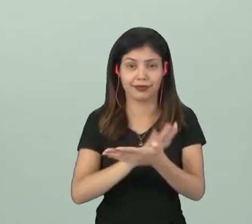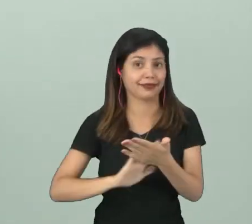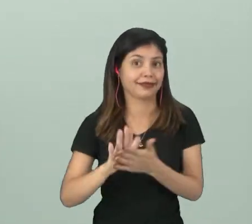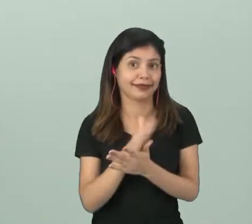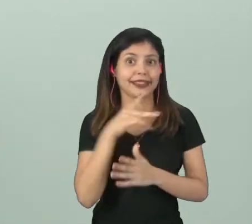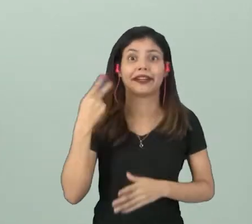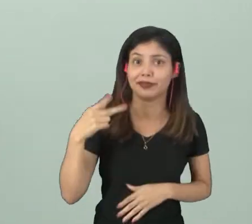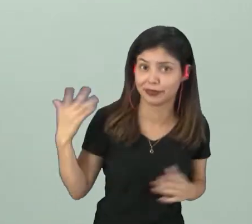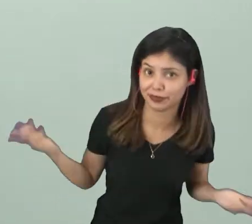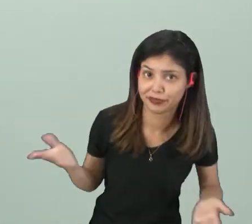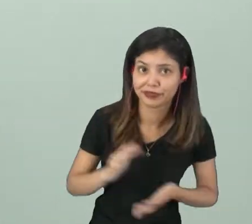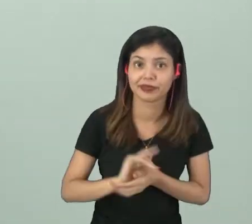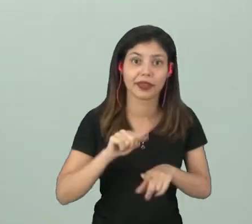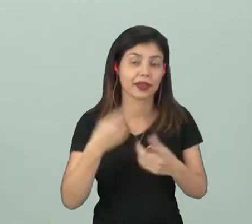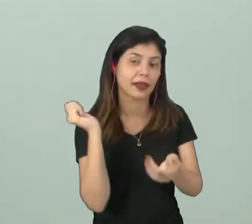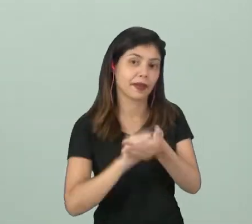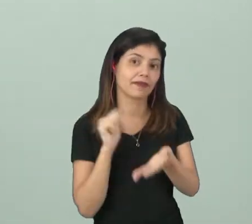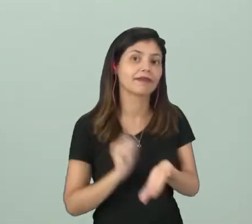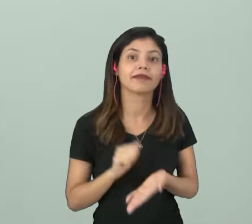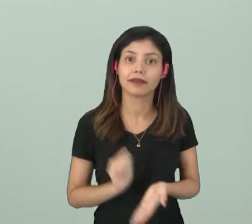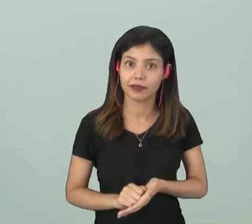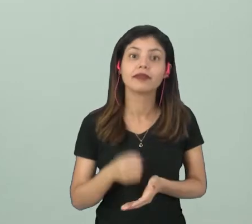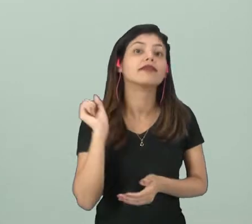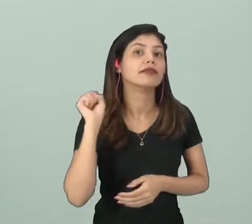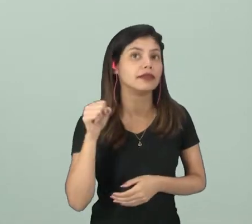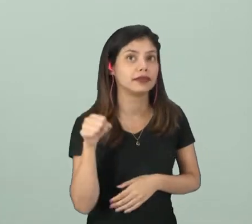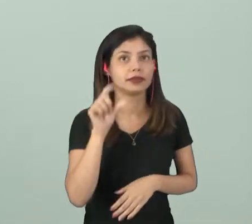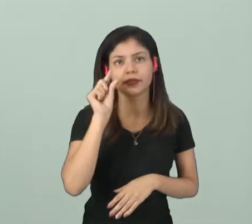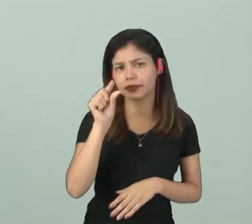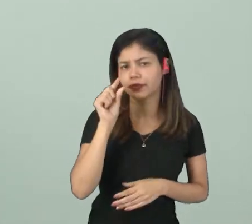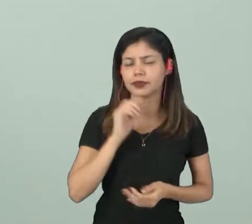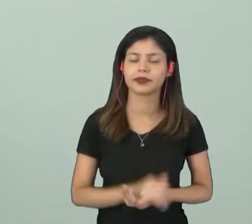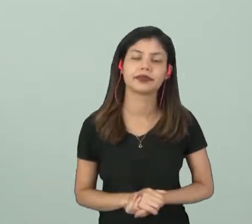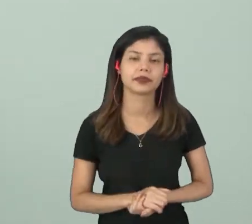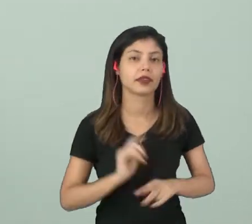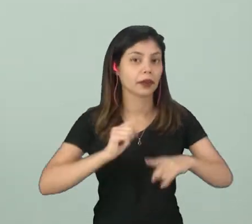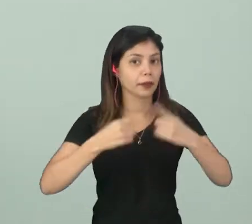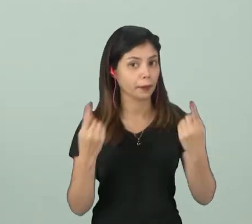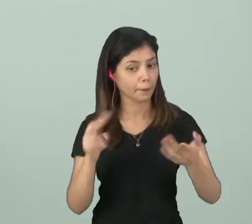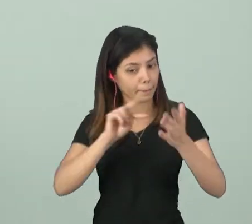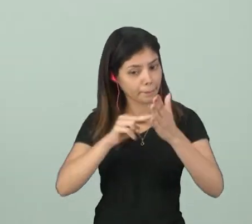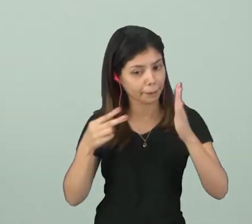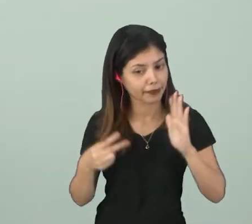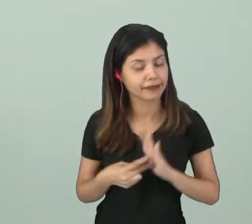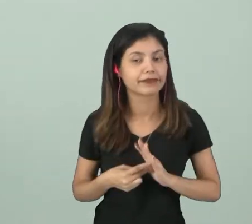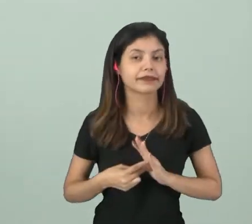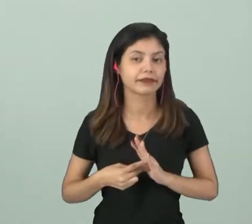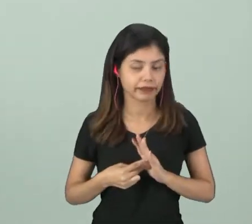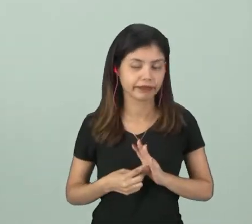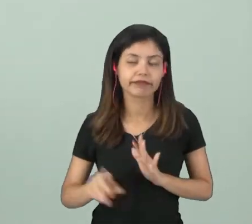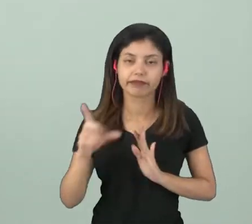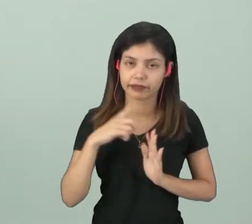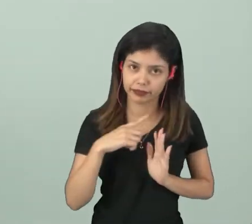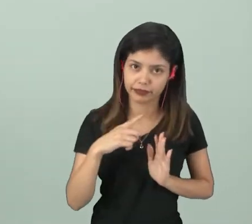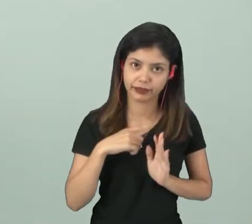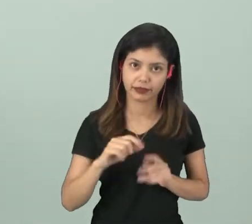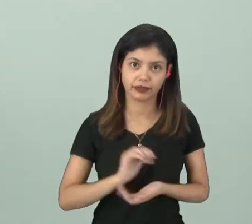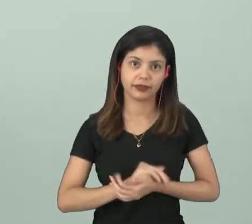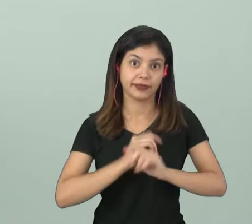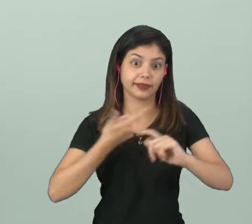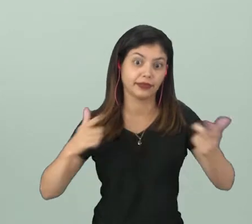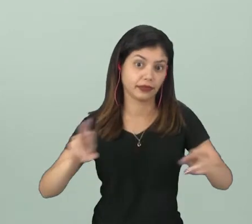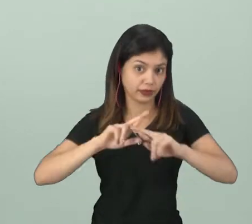na fala. Na escrita, as diferenças também são poucas, mas no significado nós temos